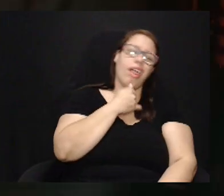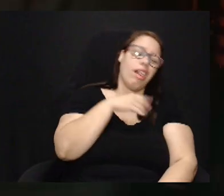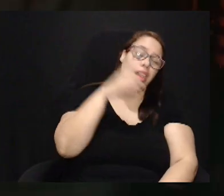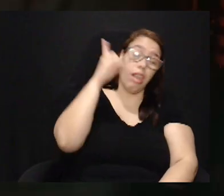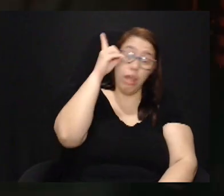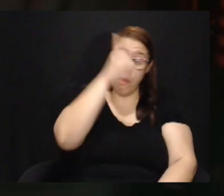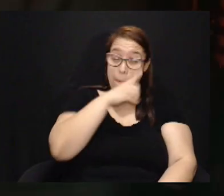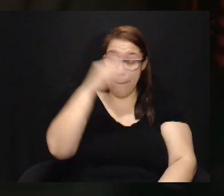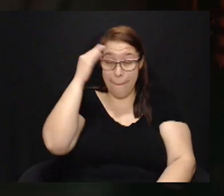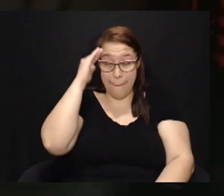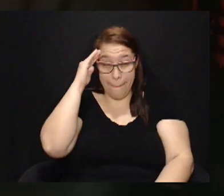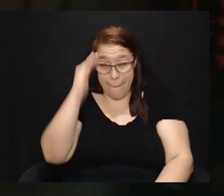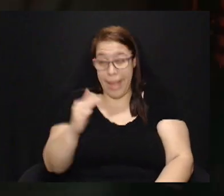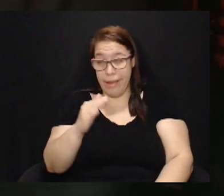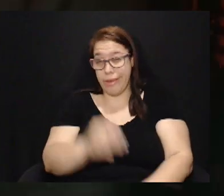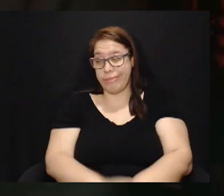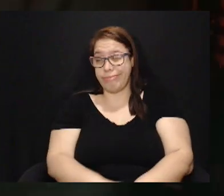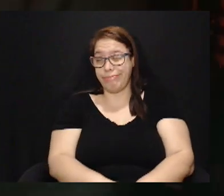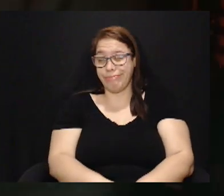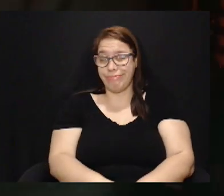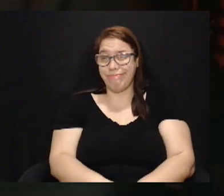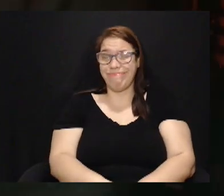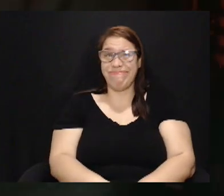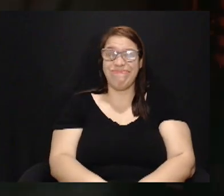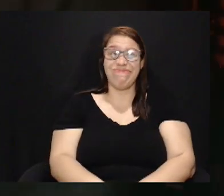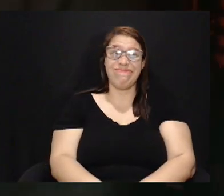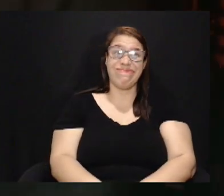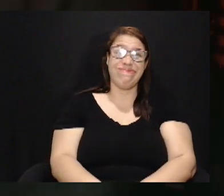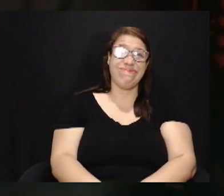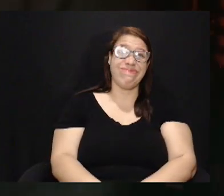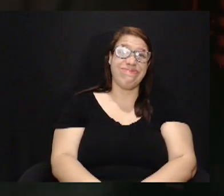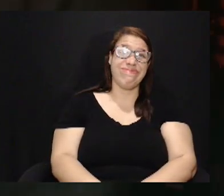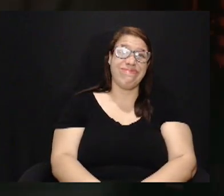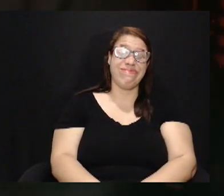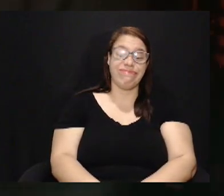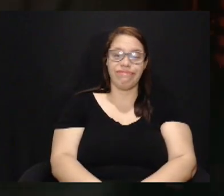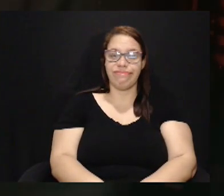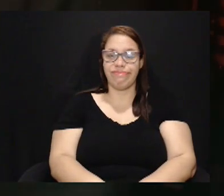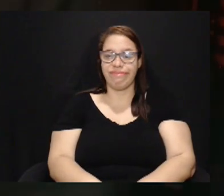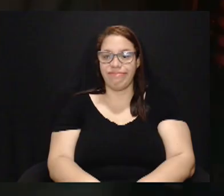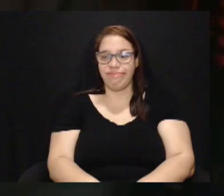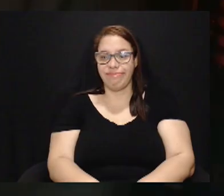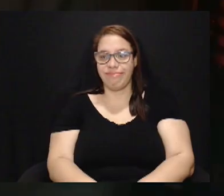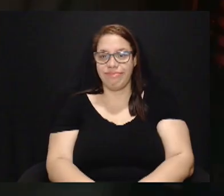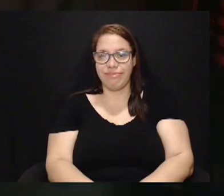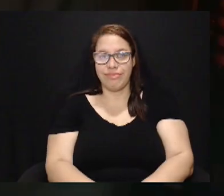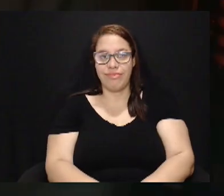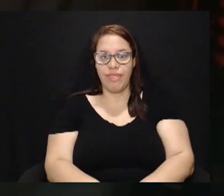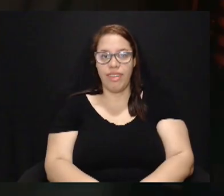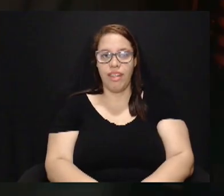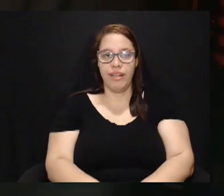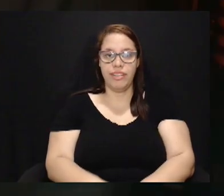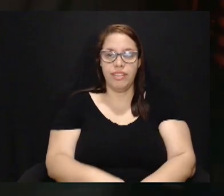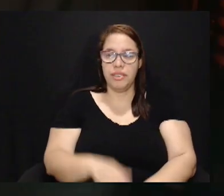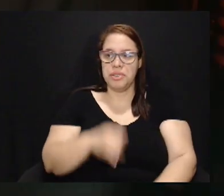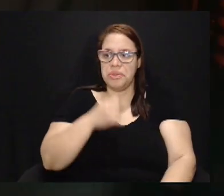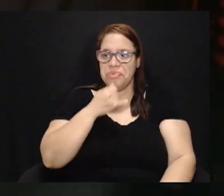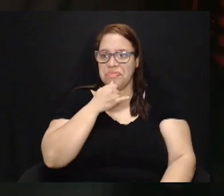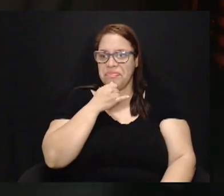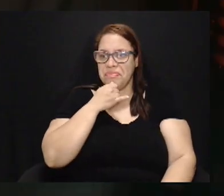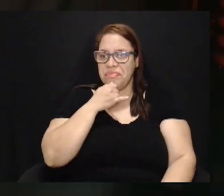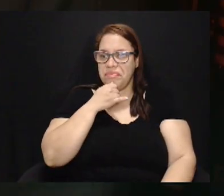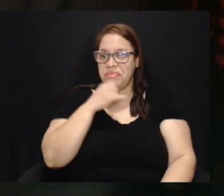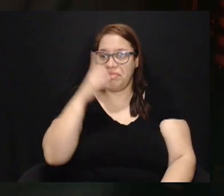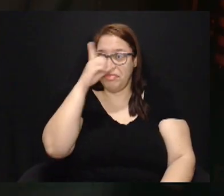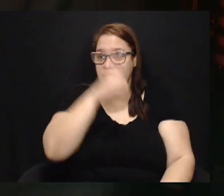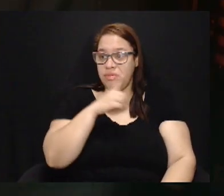aquele tédio assim, não sei o que acontece, tem pessoas, a gente já fez um programa sobre isso, tem pessoas que entram uma depresinha no domingo, e aí domingo à